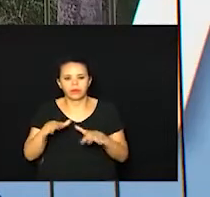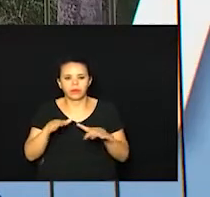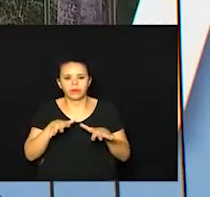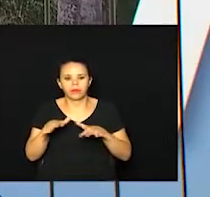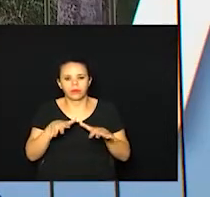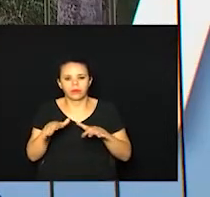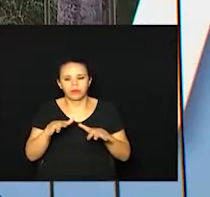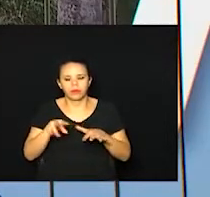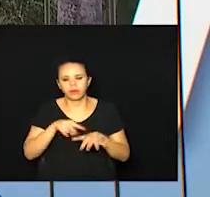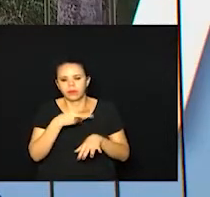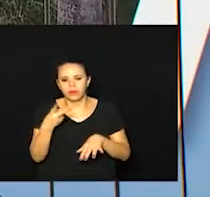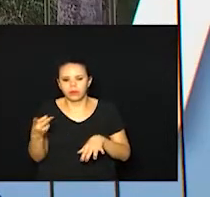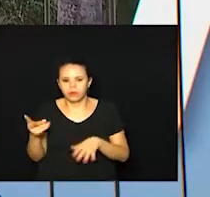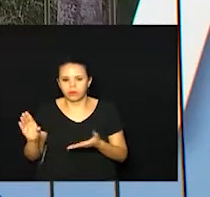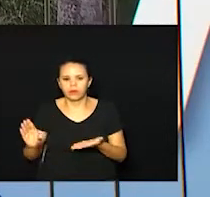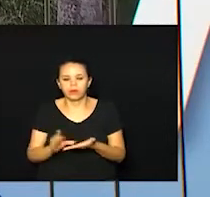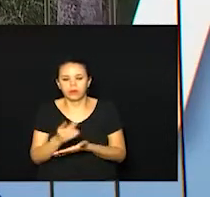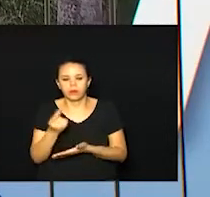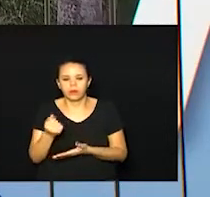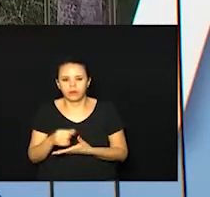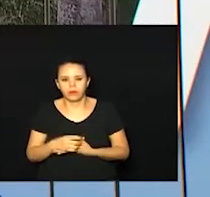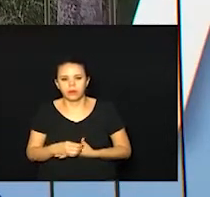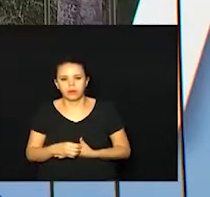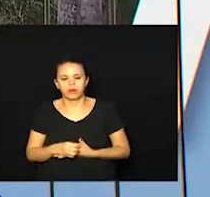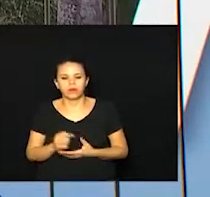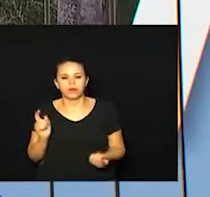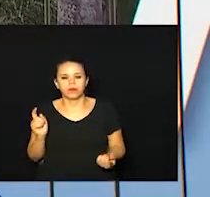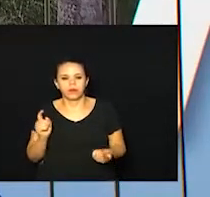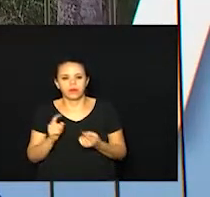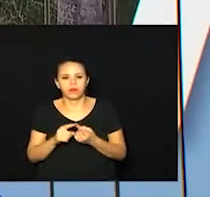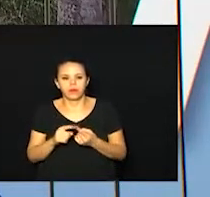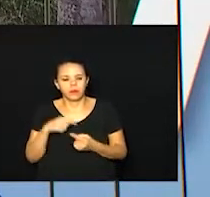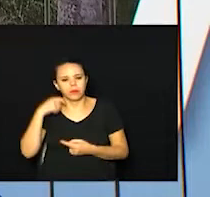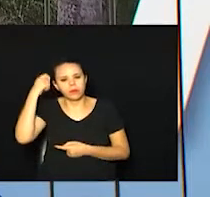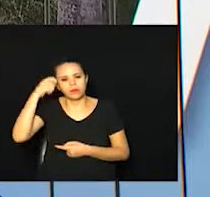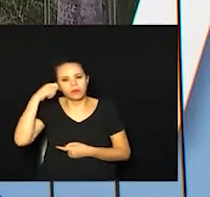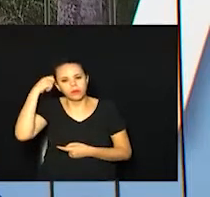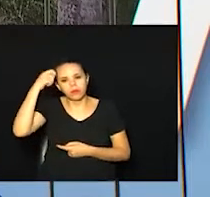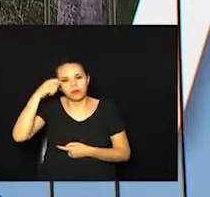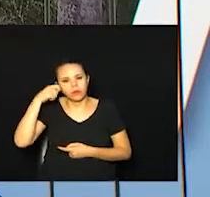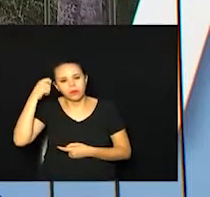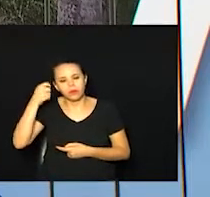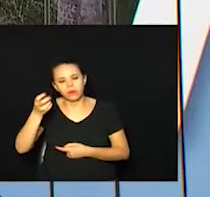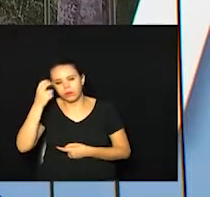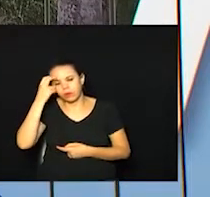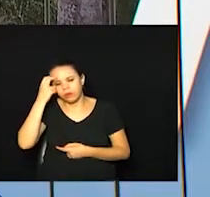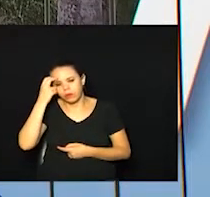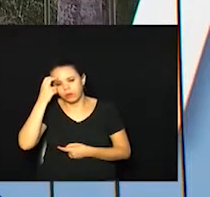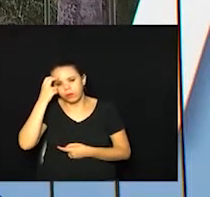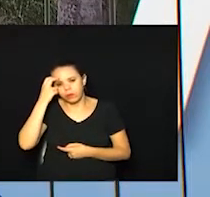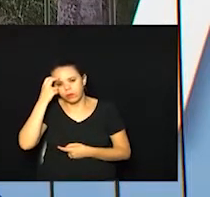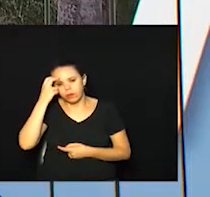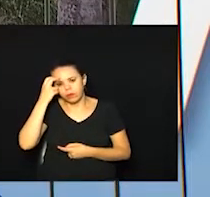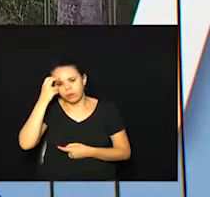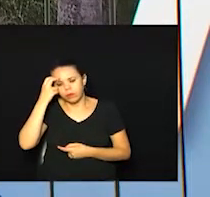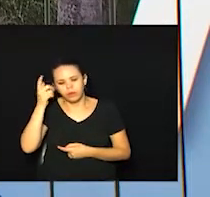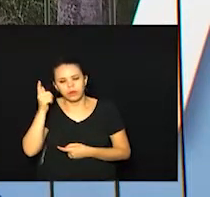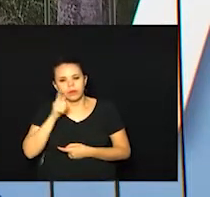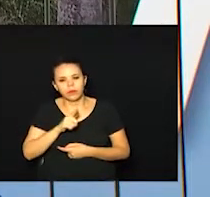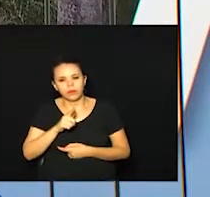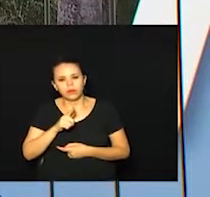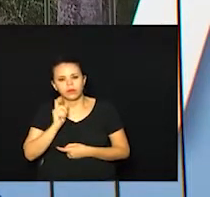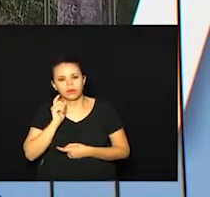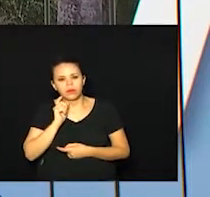intensa, revertesse recursos diretamente para artistas, para espaços culturais, para que eles